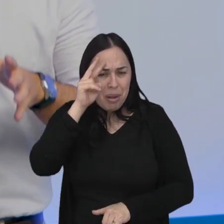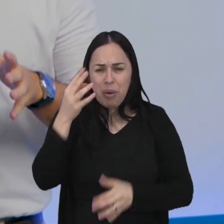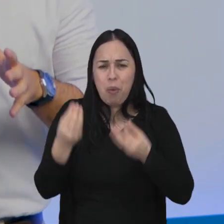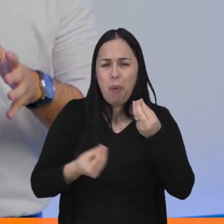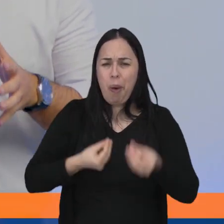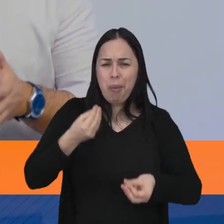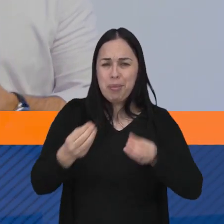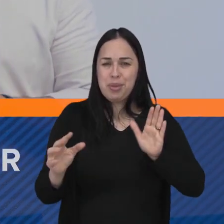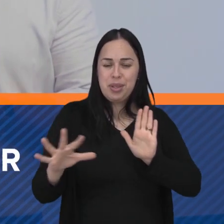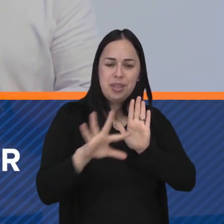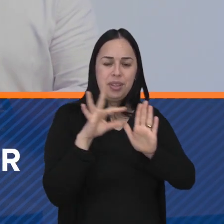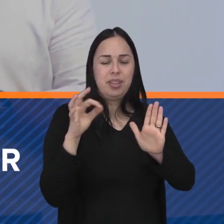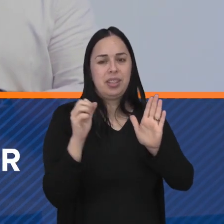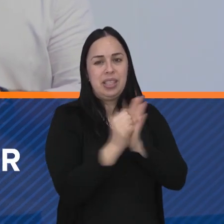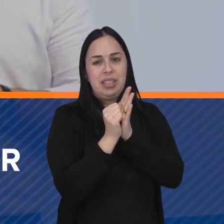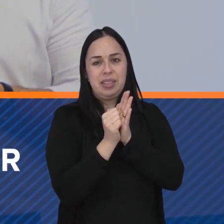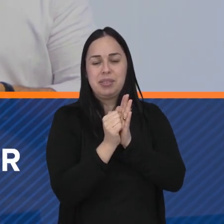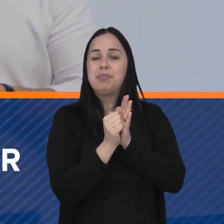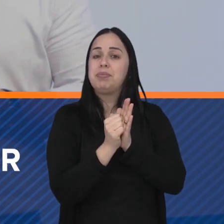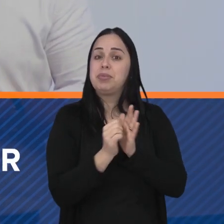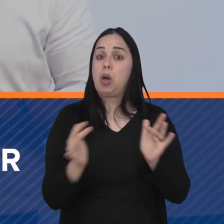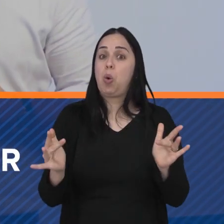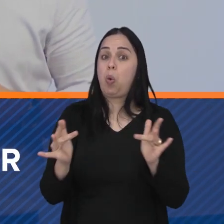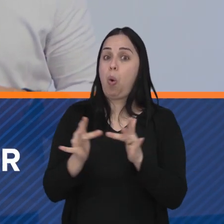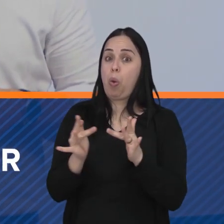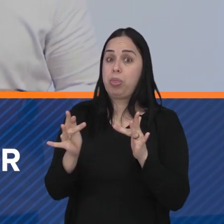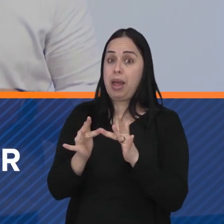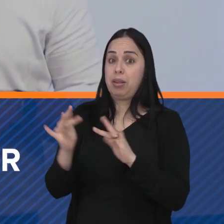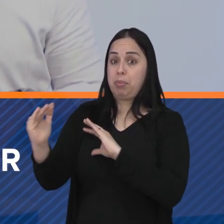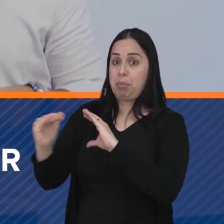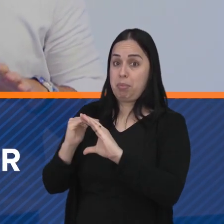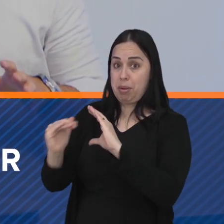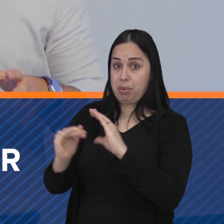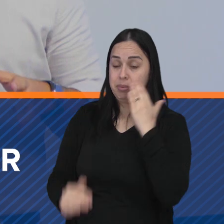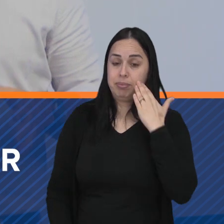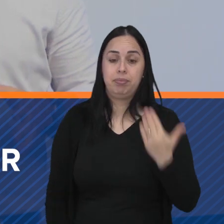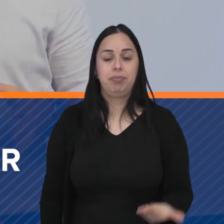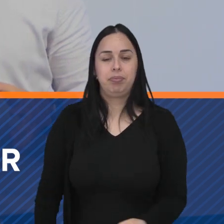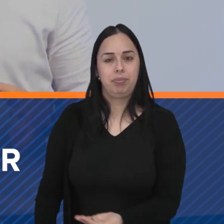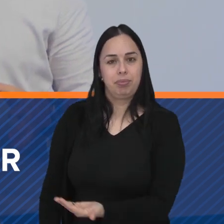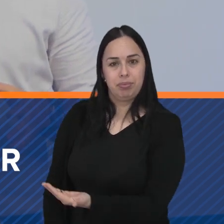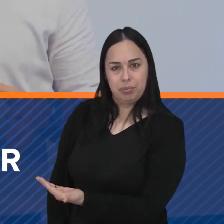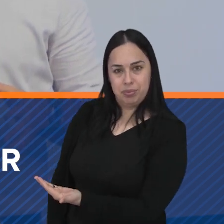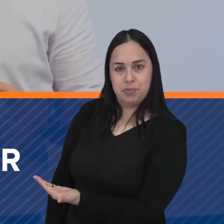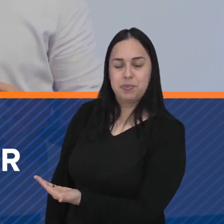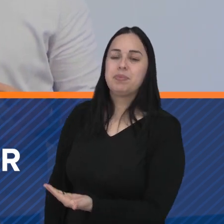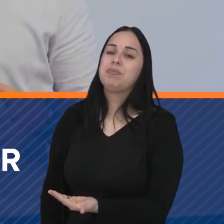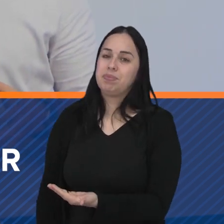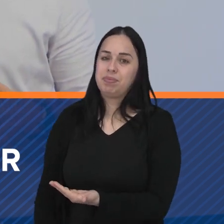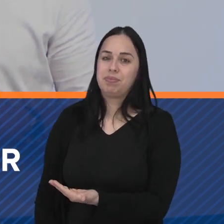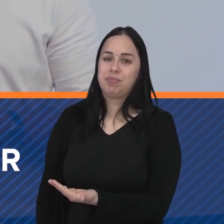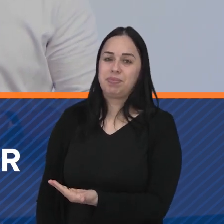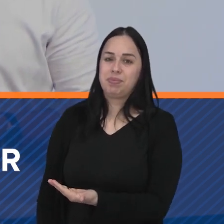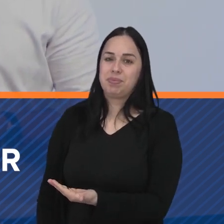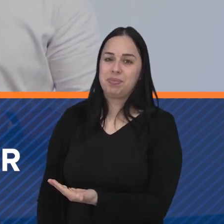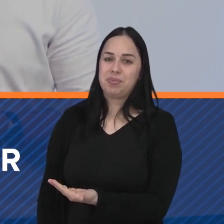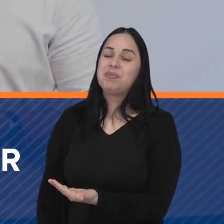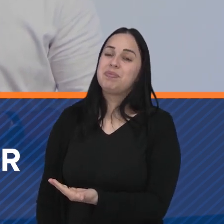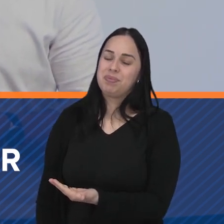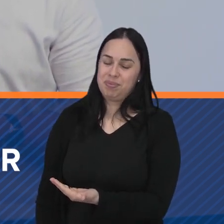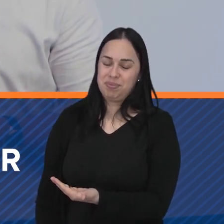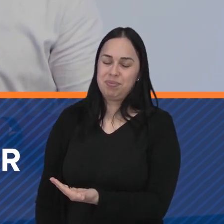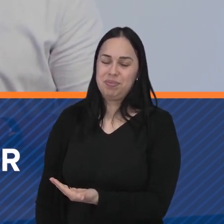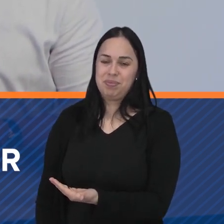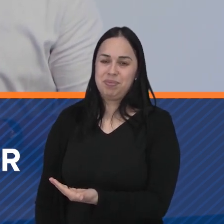passo a passo para se inscrever no programa? É só entrar em contato com o nosso Departamento de Assessoria de Relações Institucionais pelo